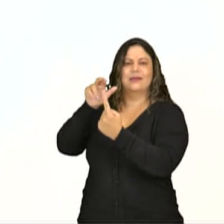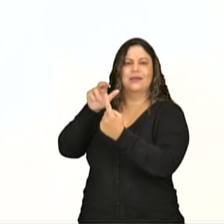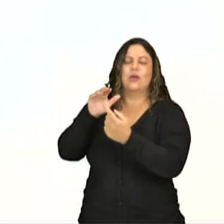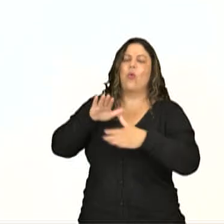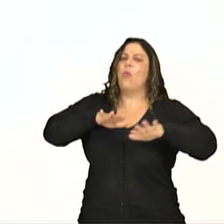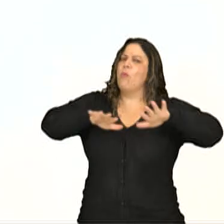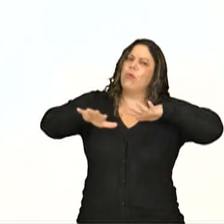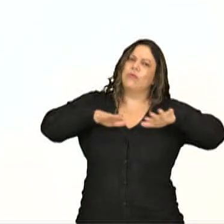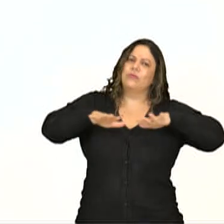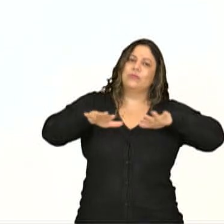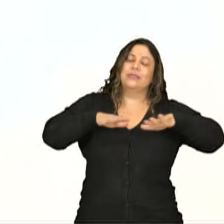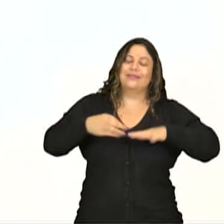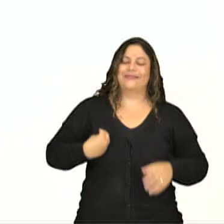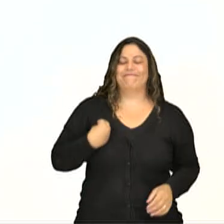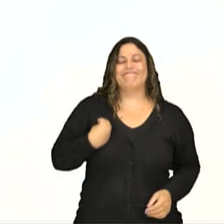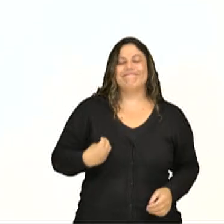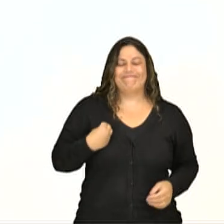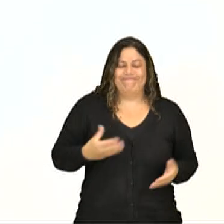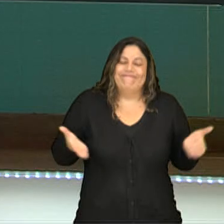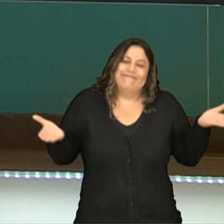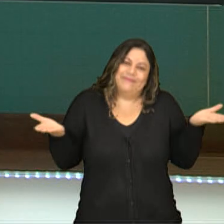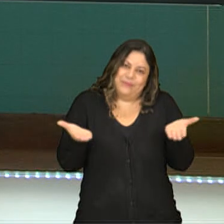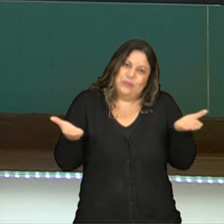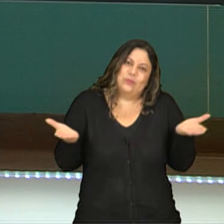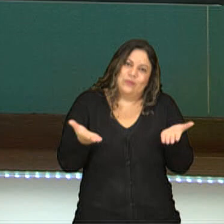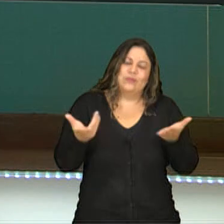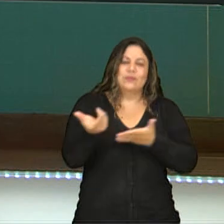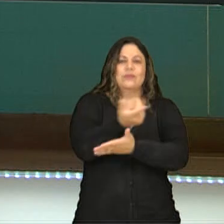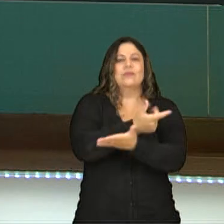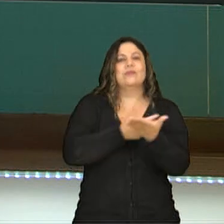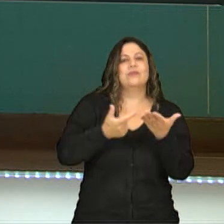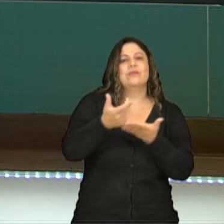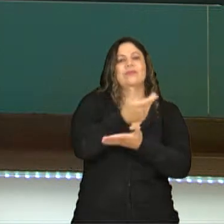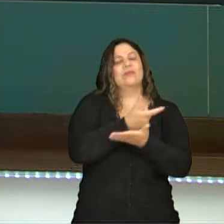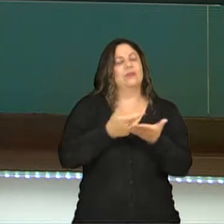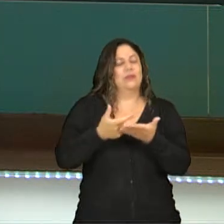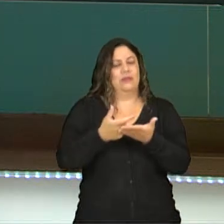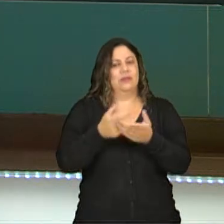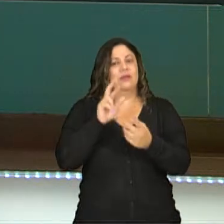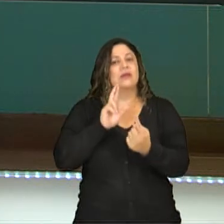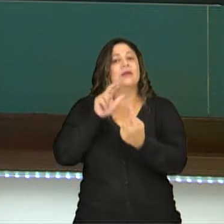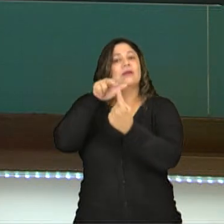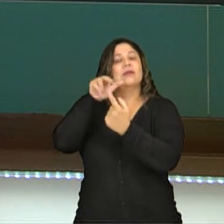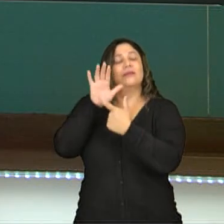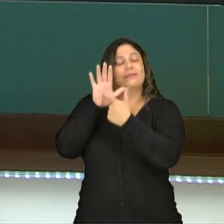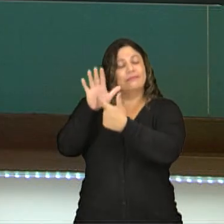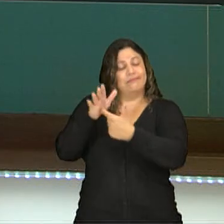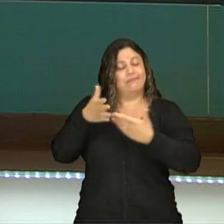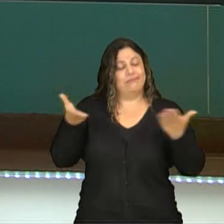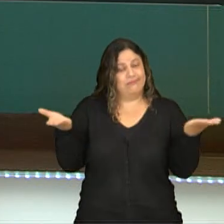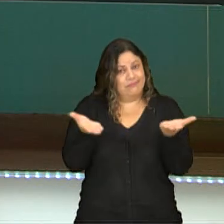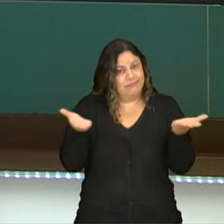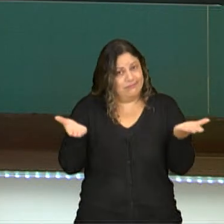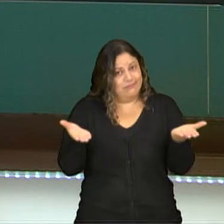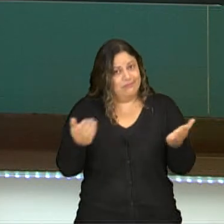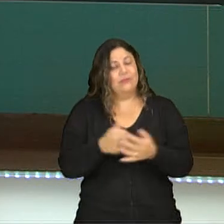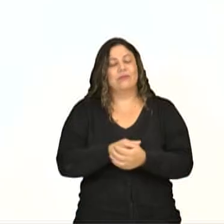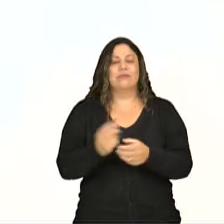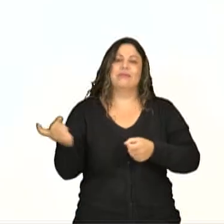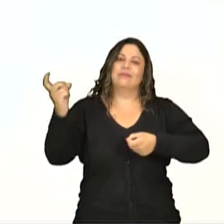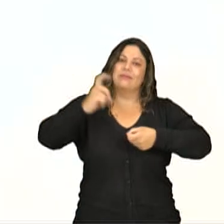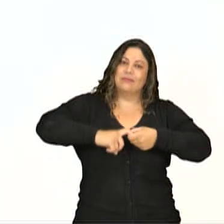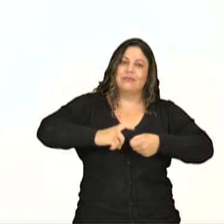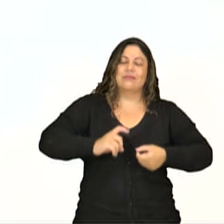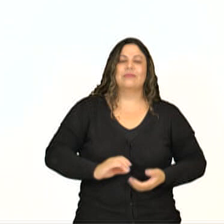que estamos vivendo na atualidade. Então, você vai fazer um desenho que você acha que represente o que a gente está vivendo na atualidade. Nós já